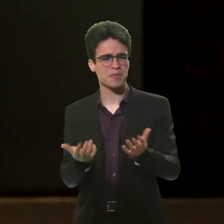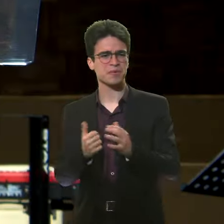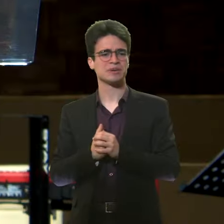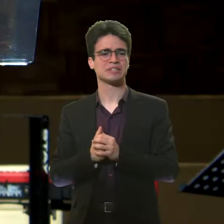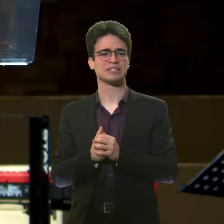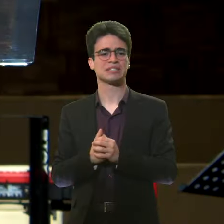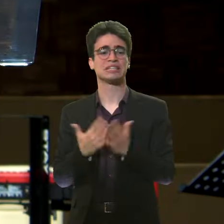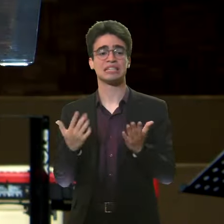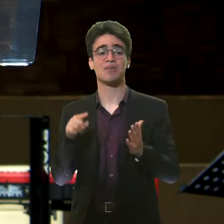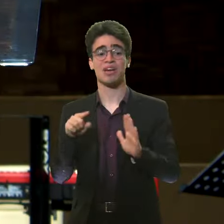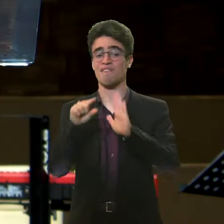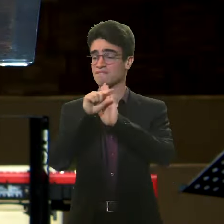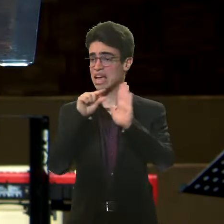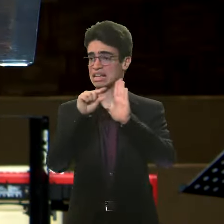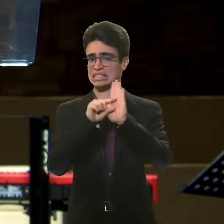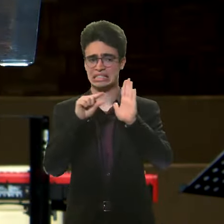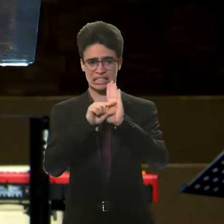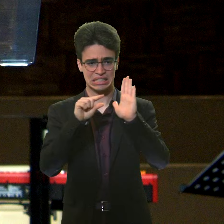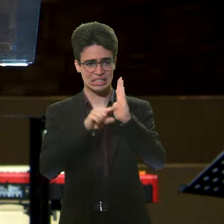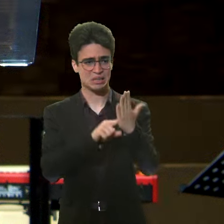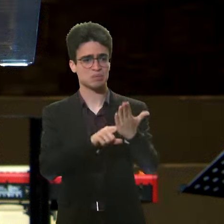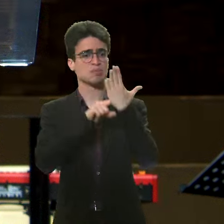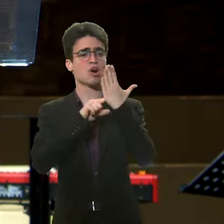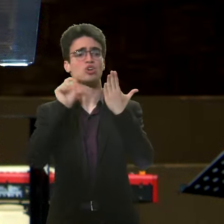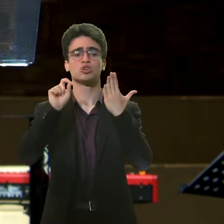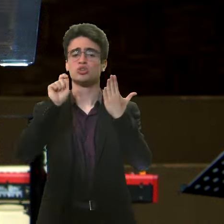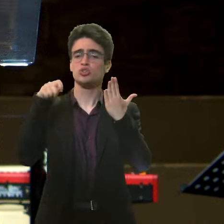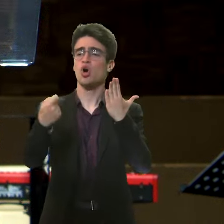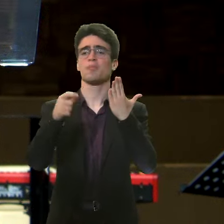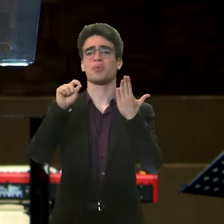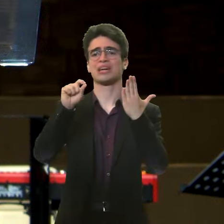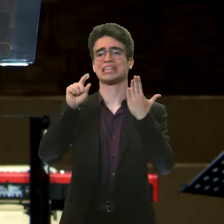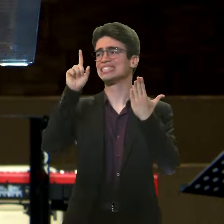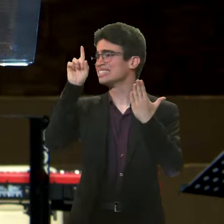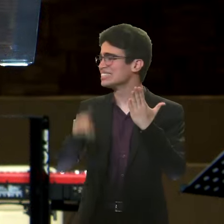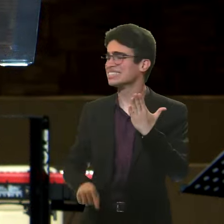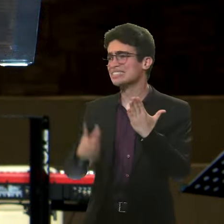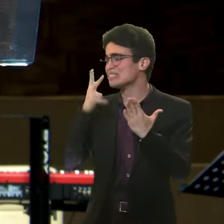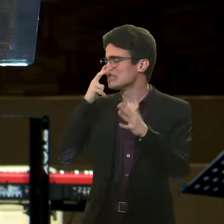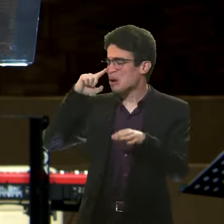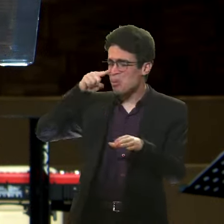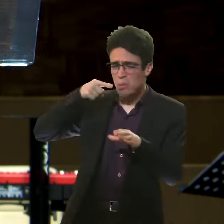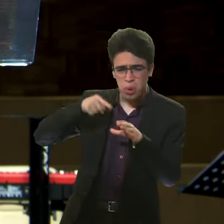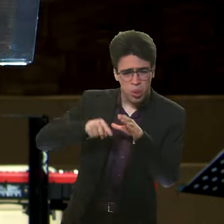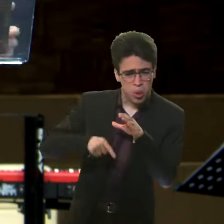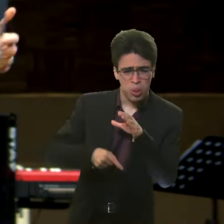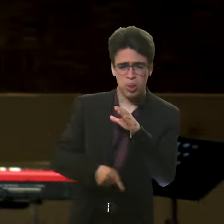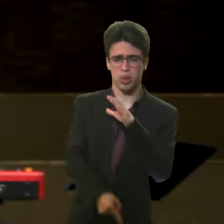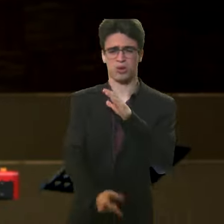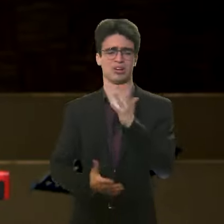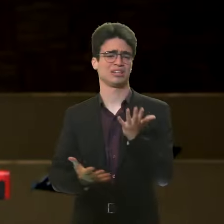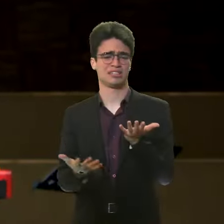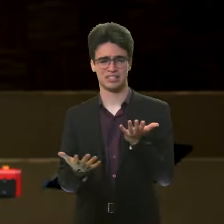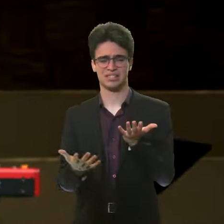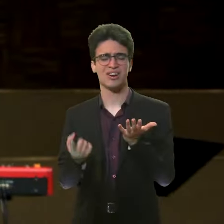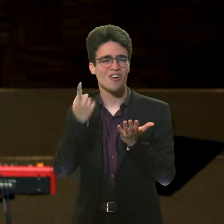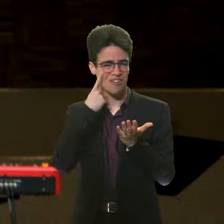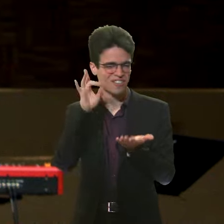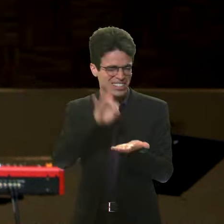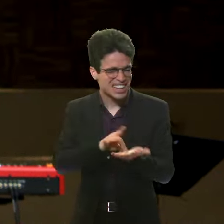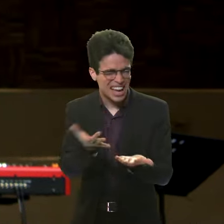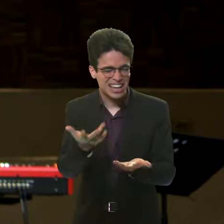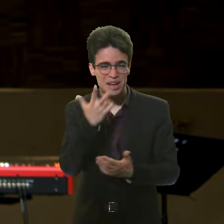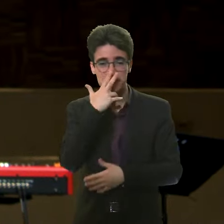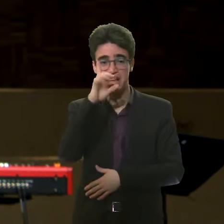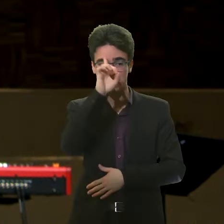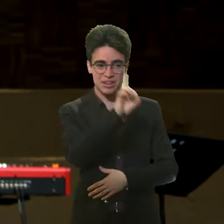Esses versículos falam de uma grandeza incompreensível para nós. Esses versículos, vamos falar a verdade, Deus está colocando